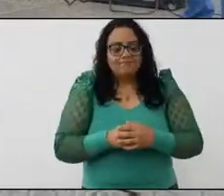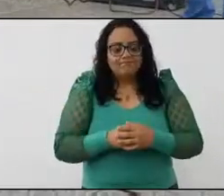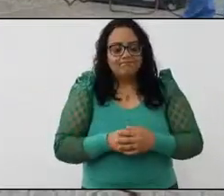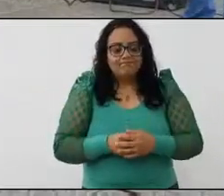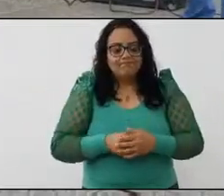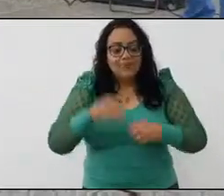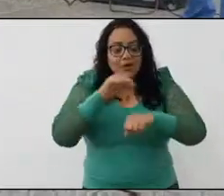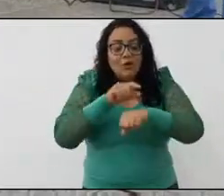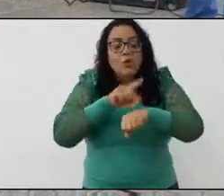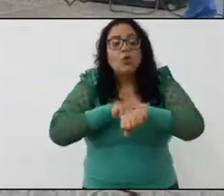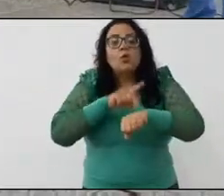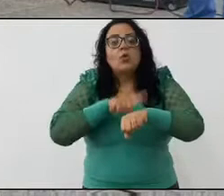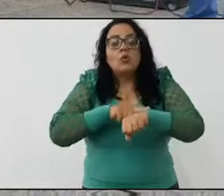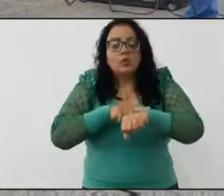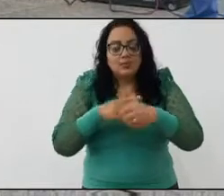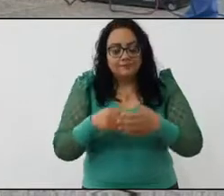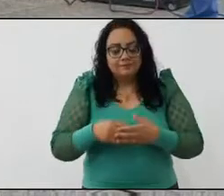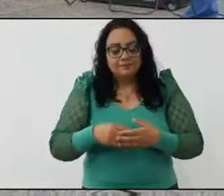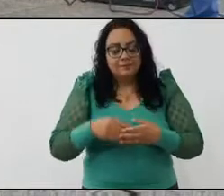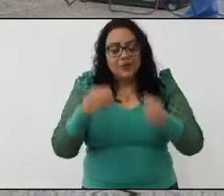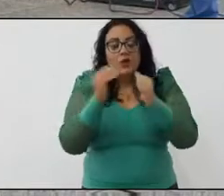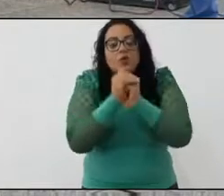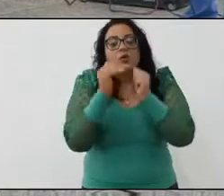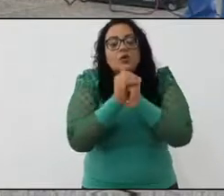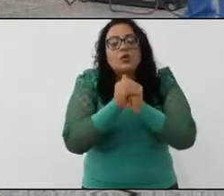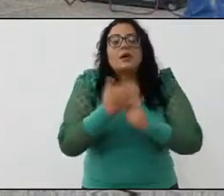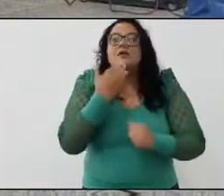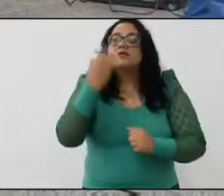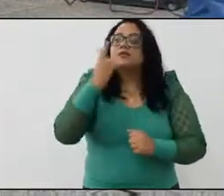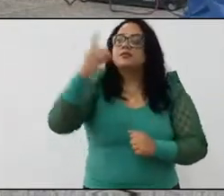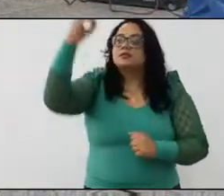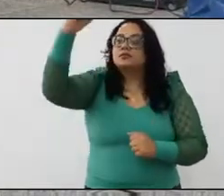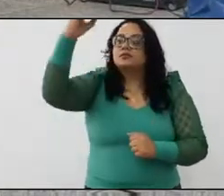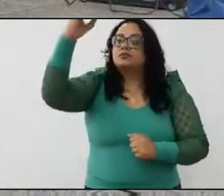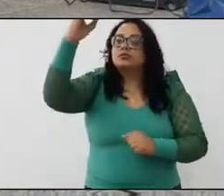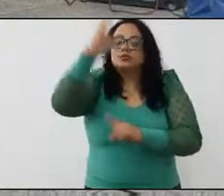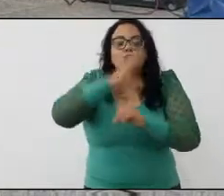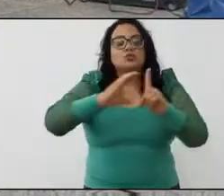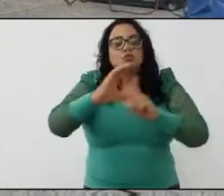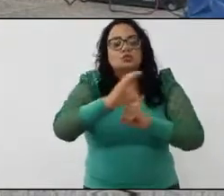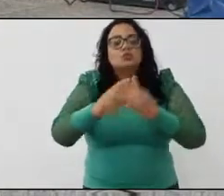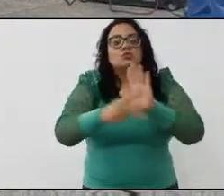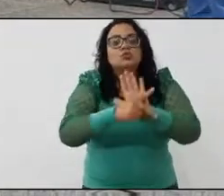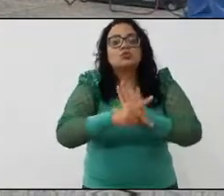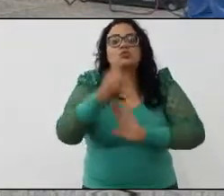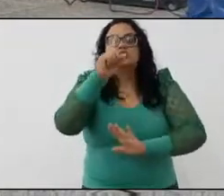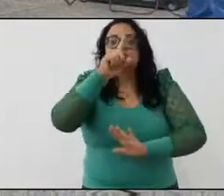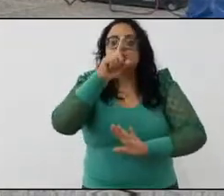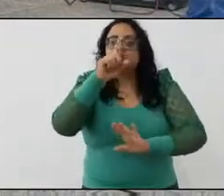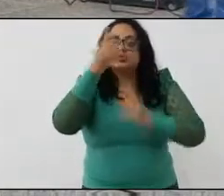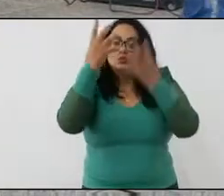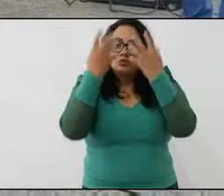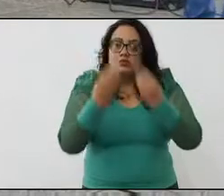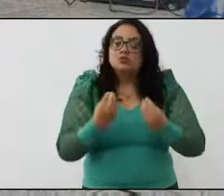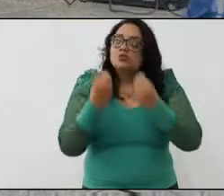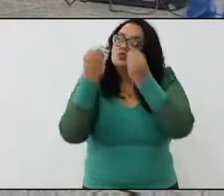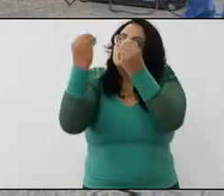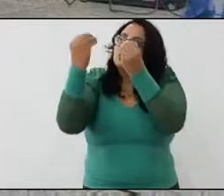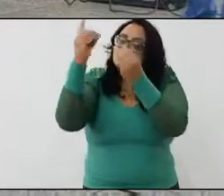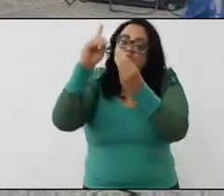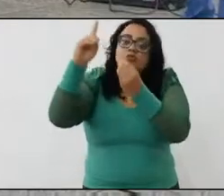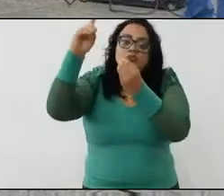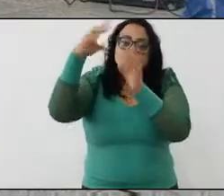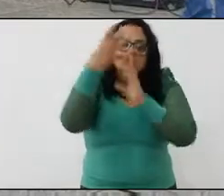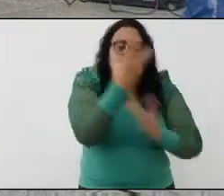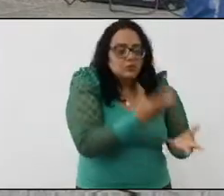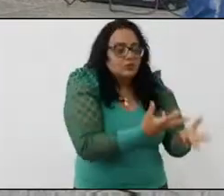Senhor um culto abençoado, um culto em que Ele venha receber o nosso louvor e a nossa adoração.